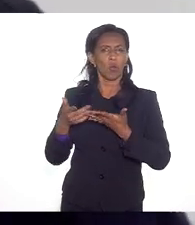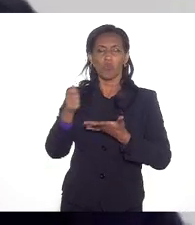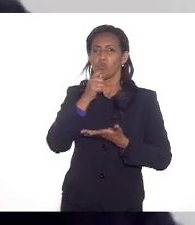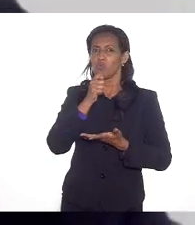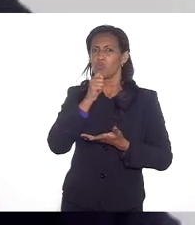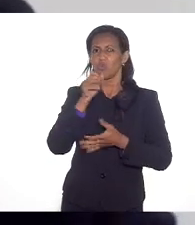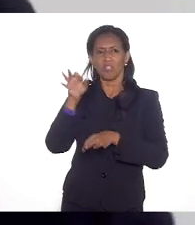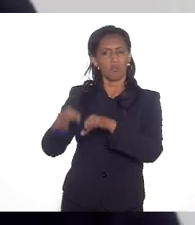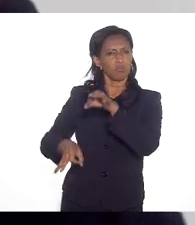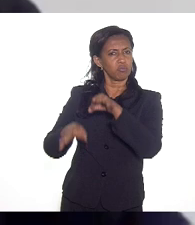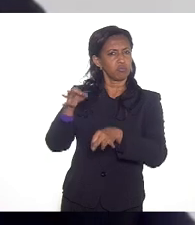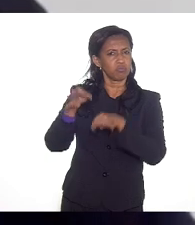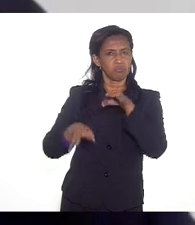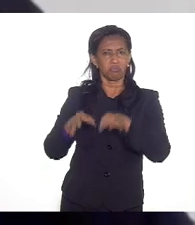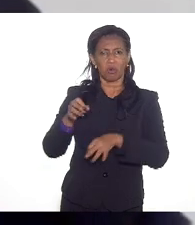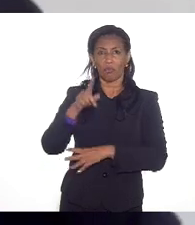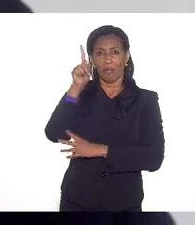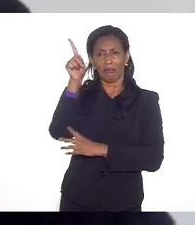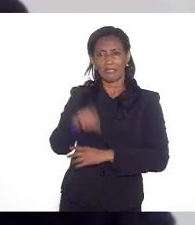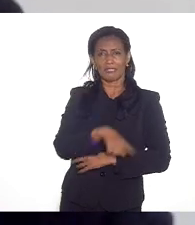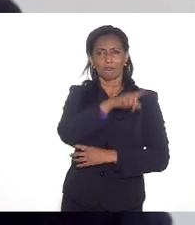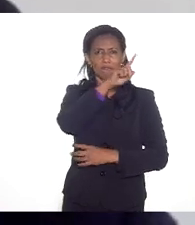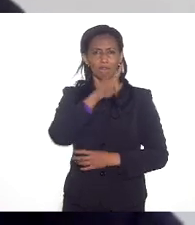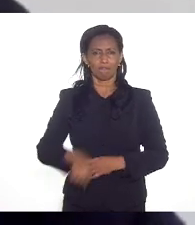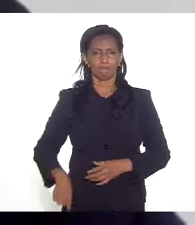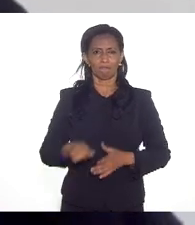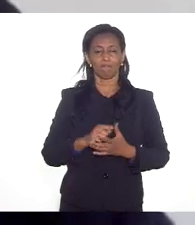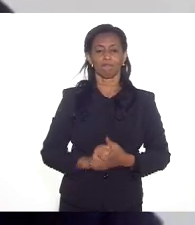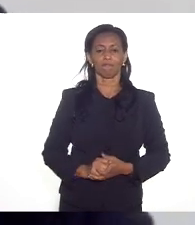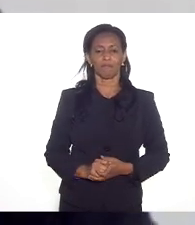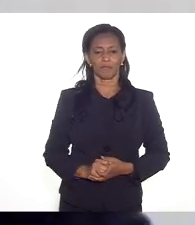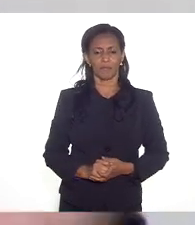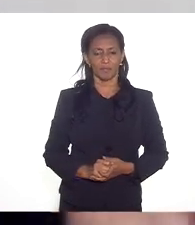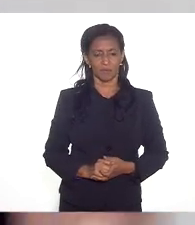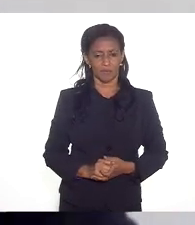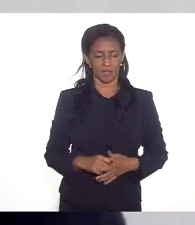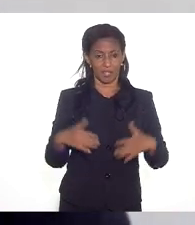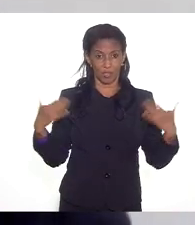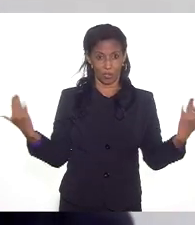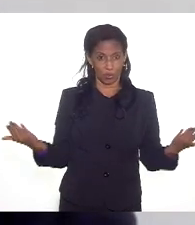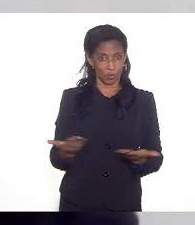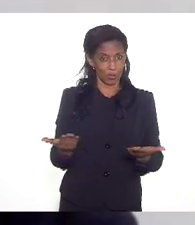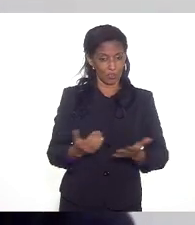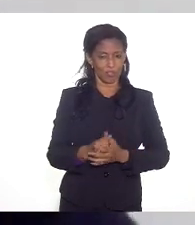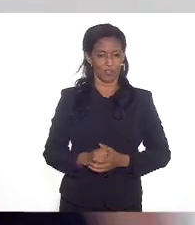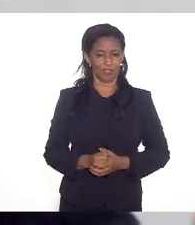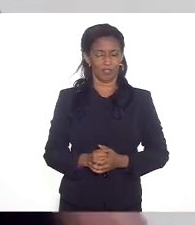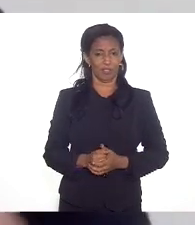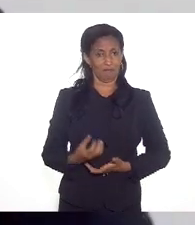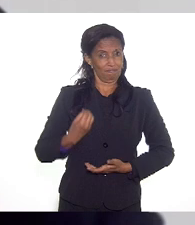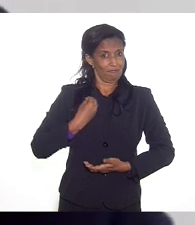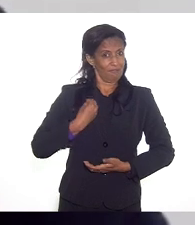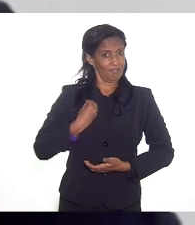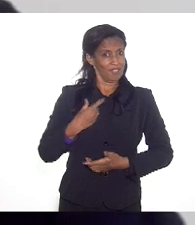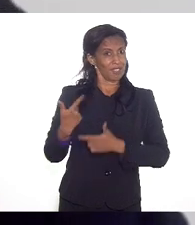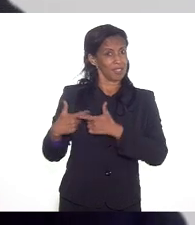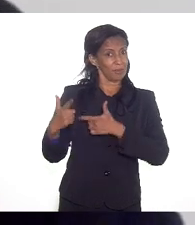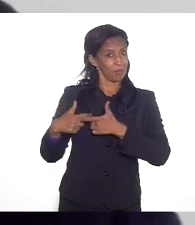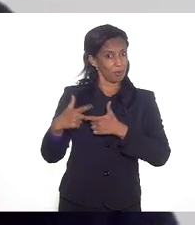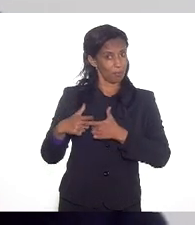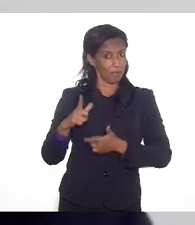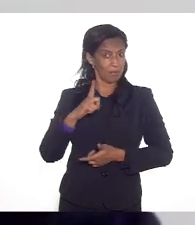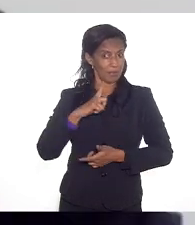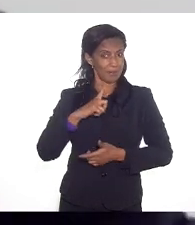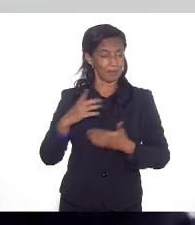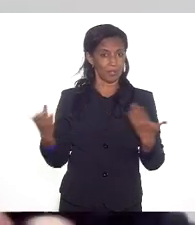houve julgamento foi anulado instinto e hoje devendo esse problema de